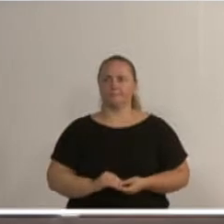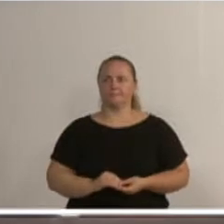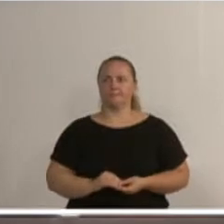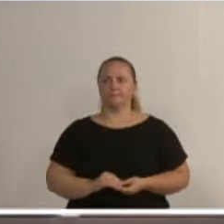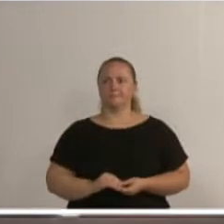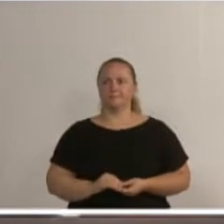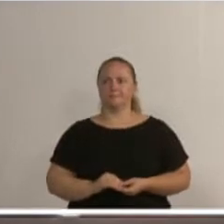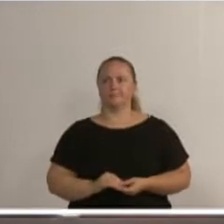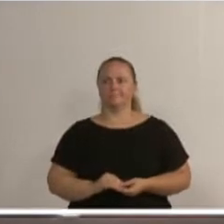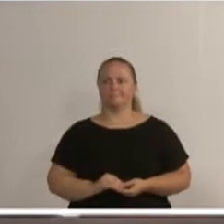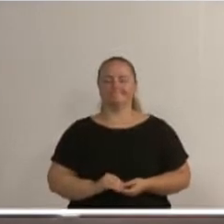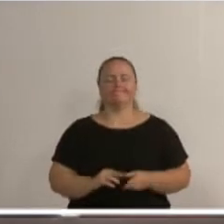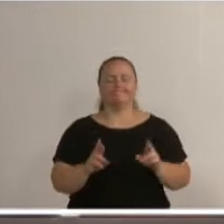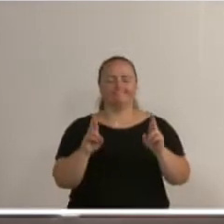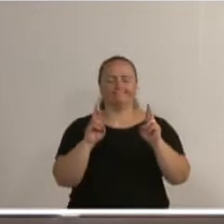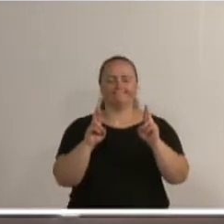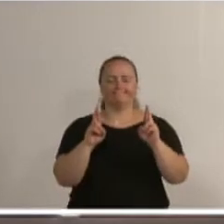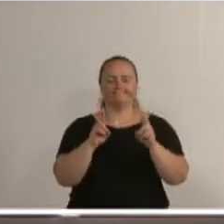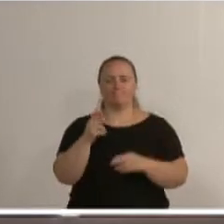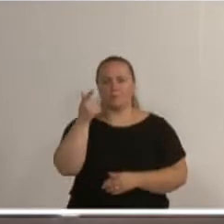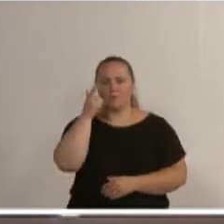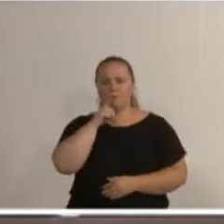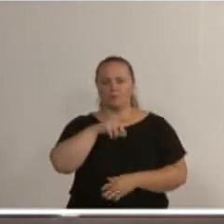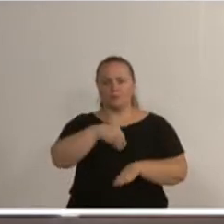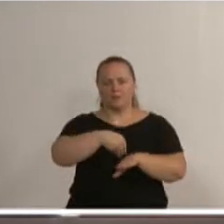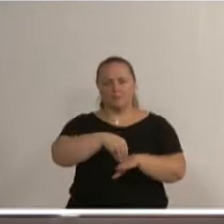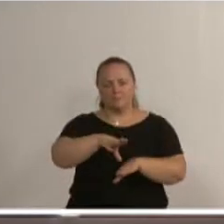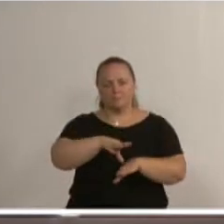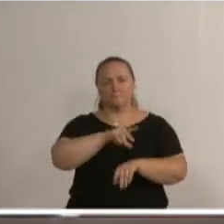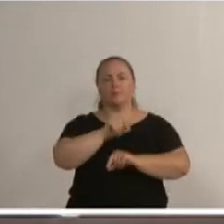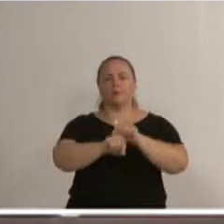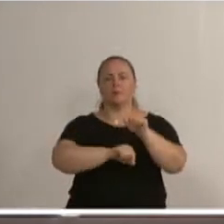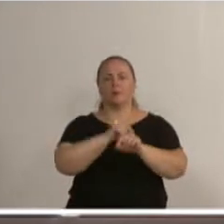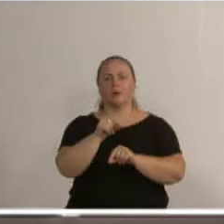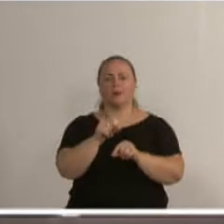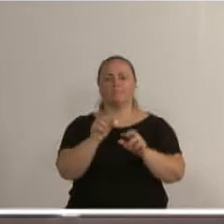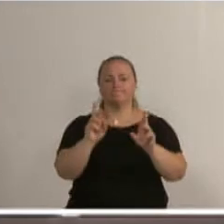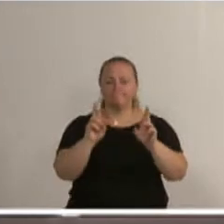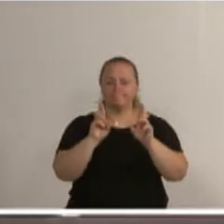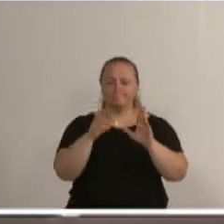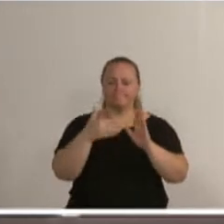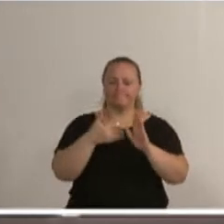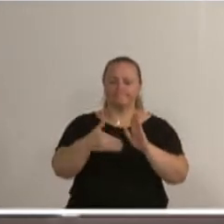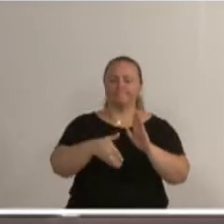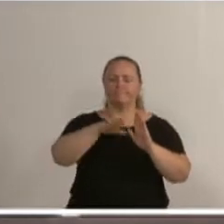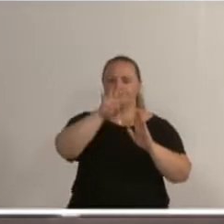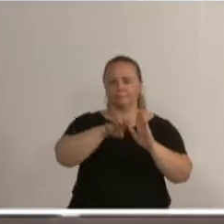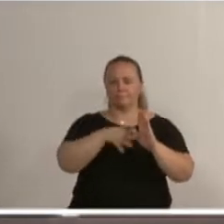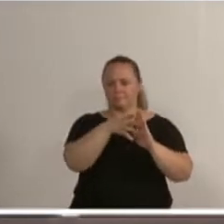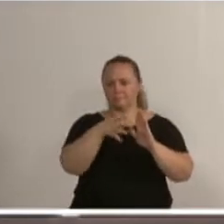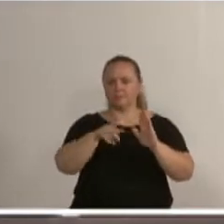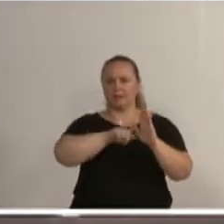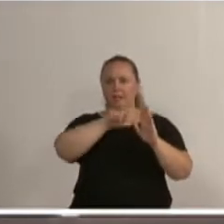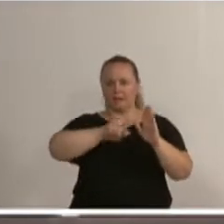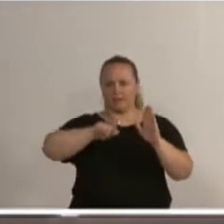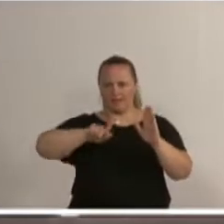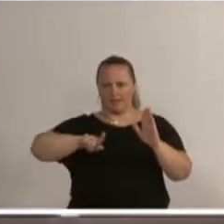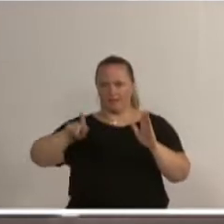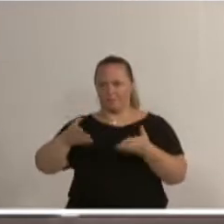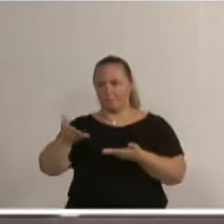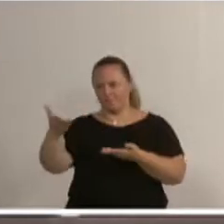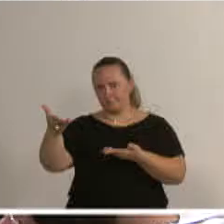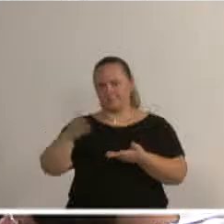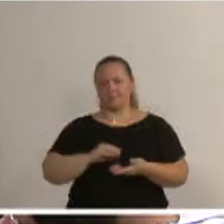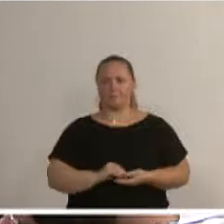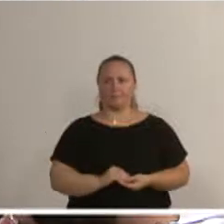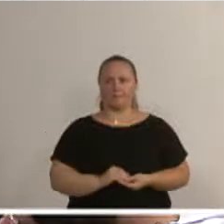que o senhor consiga levar para a nossa sociedade aquilo que tanto espero aí, nesses gráficos que o senhor vai apresentar. A palavra está com o senhor.